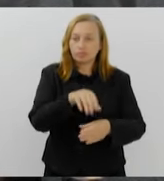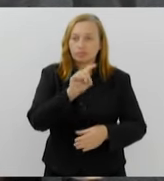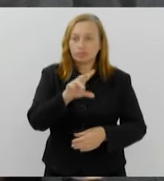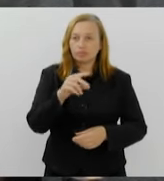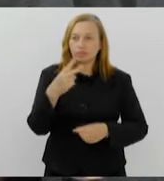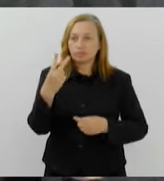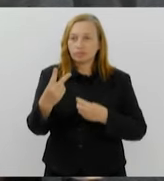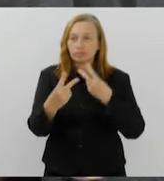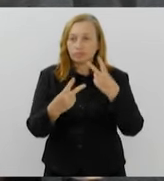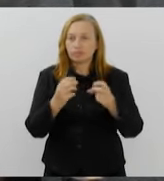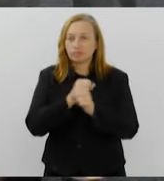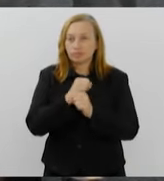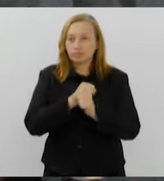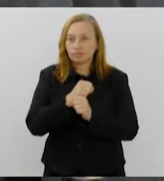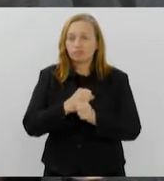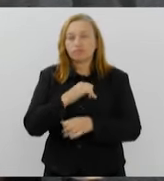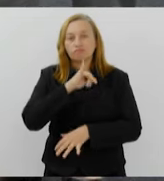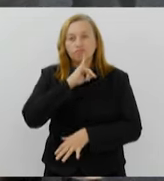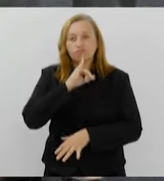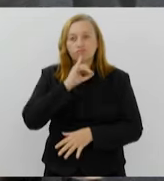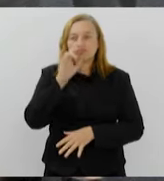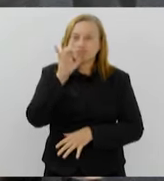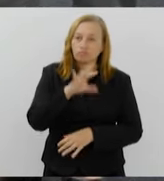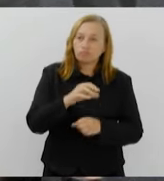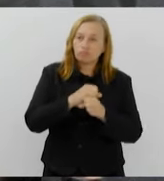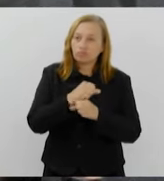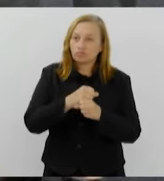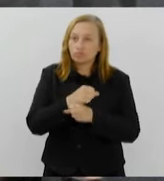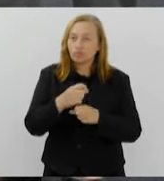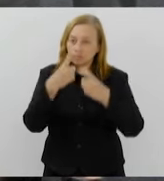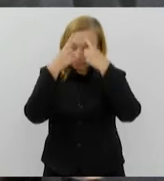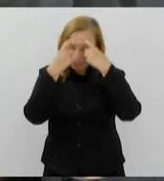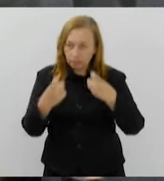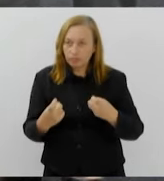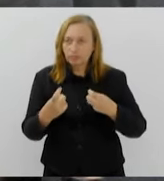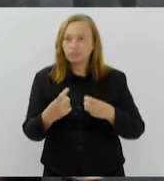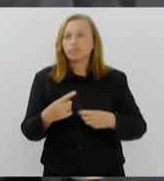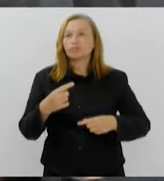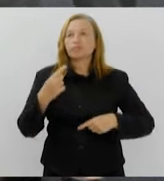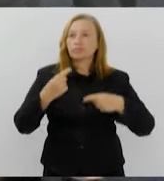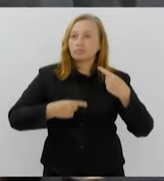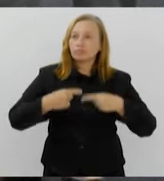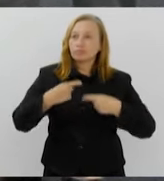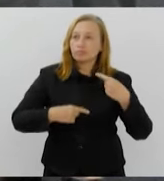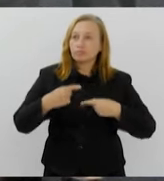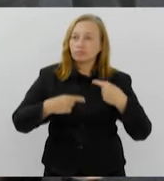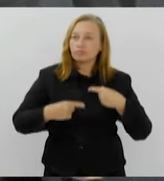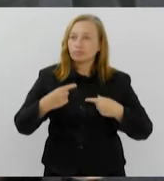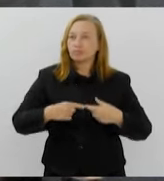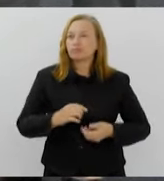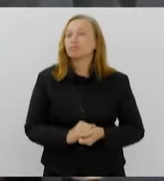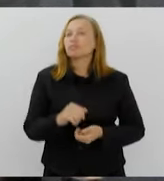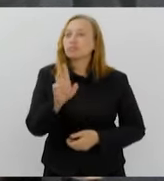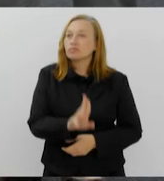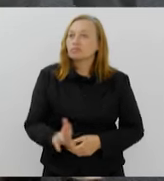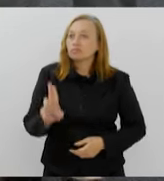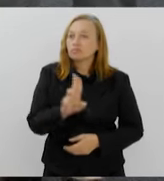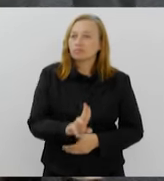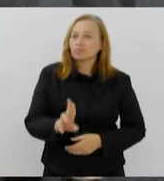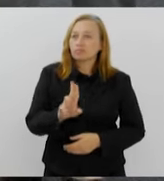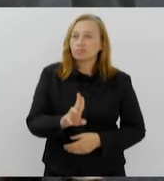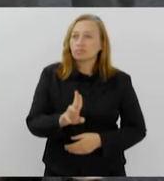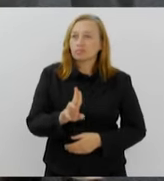anos infelizmente nos últimos anos a violência política tem sido uma arma utilizada